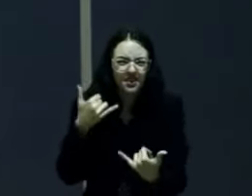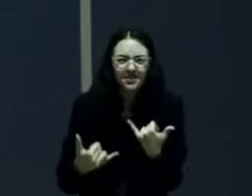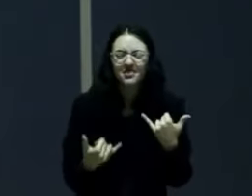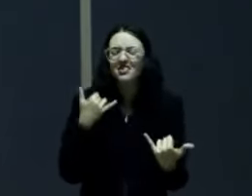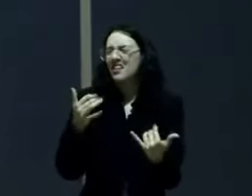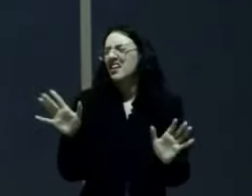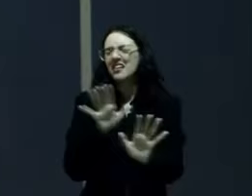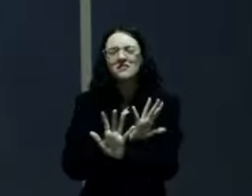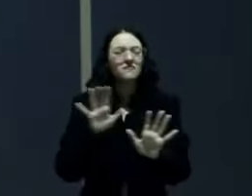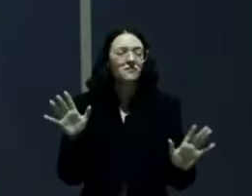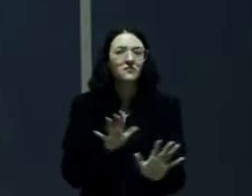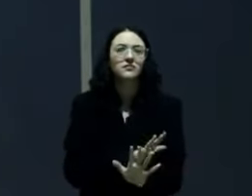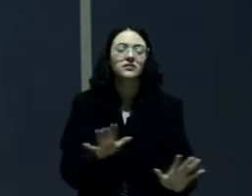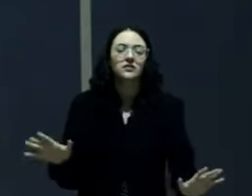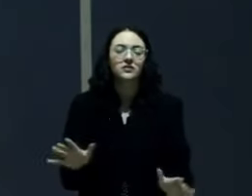simples, não.